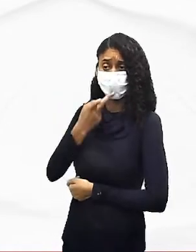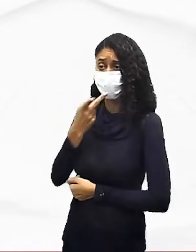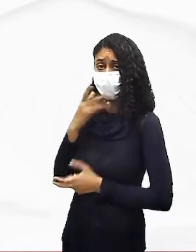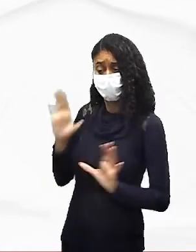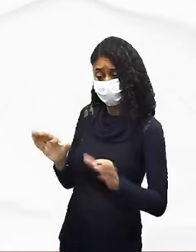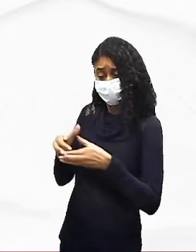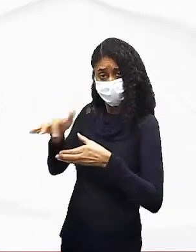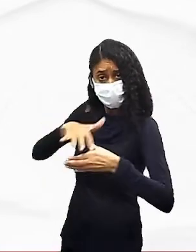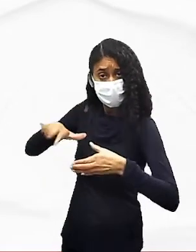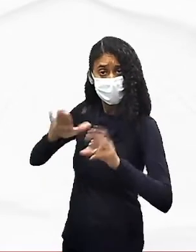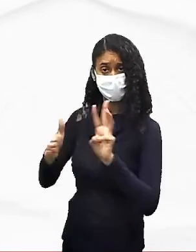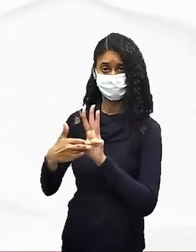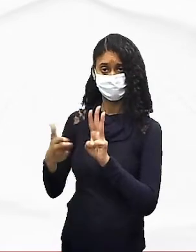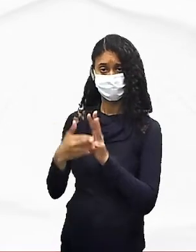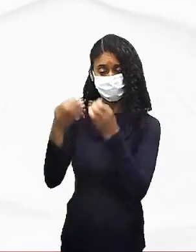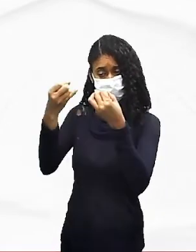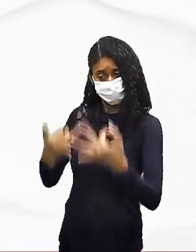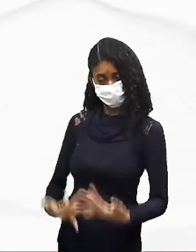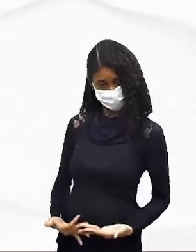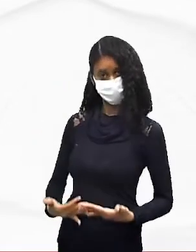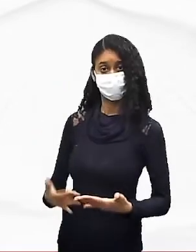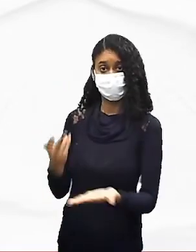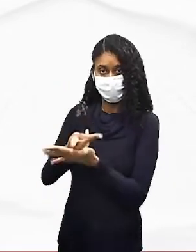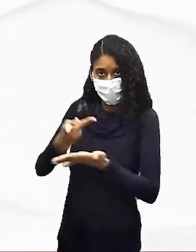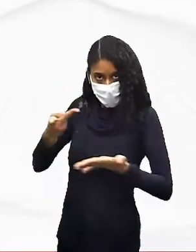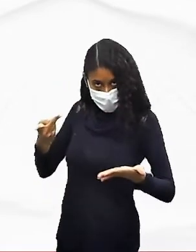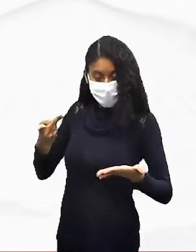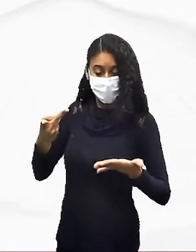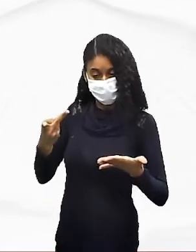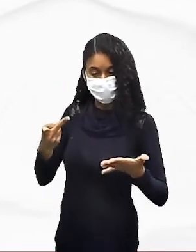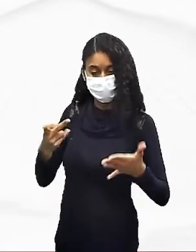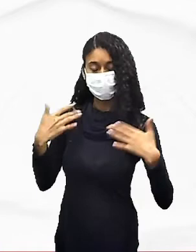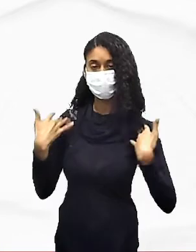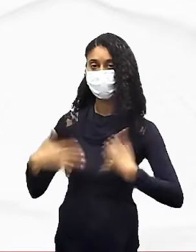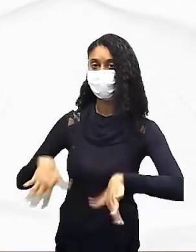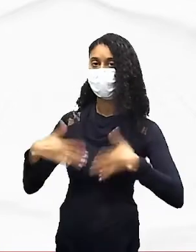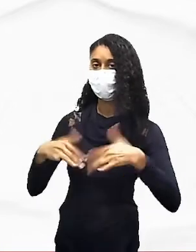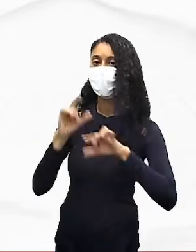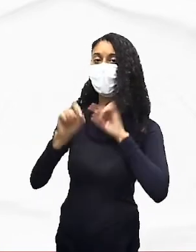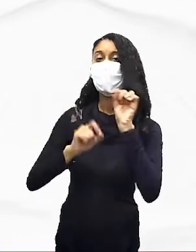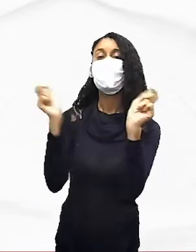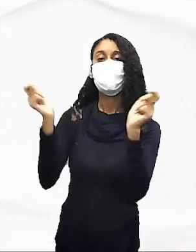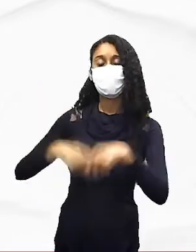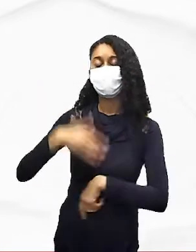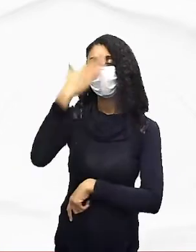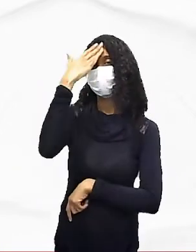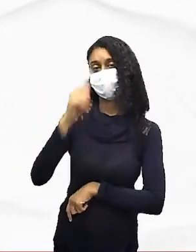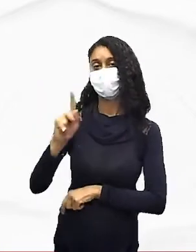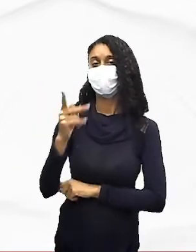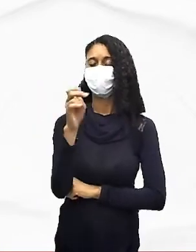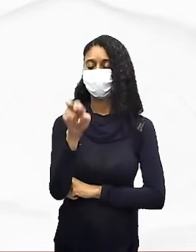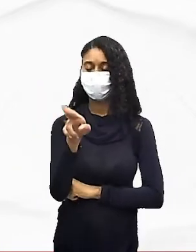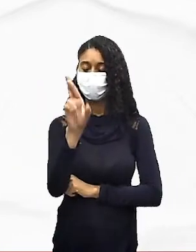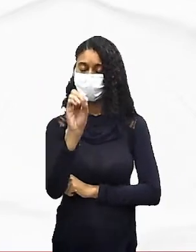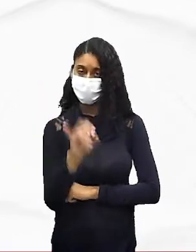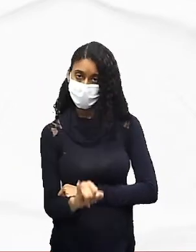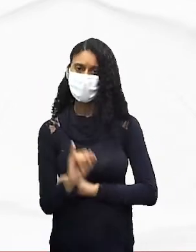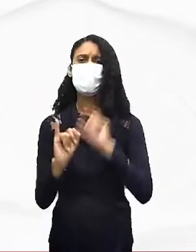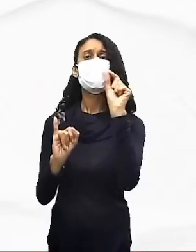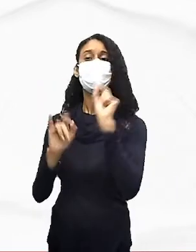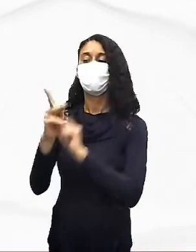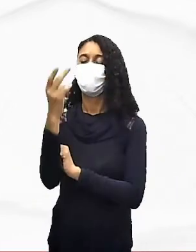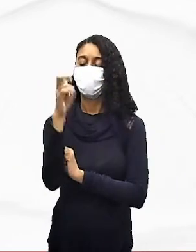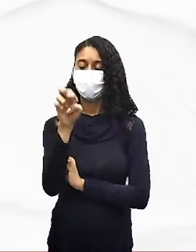contar aqueles casos tão pançudos. Quem podia saber do herói? Herói aí, no caso, é